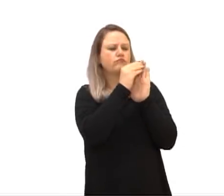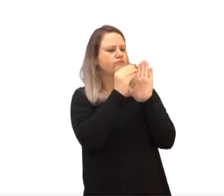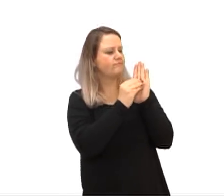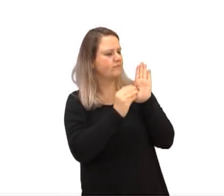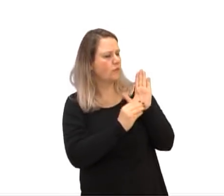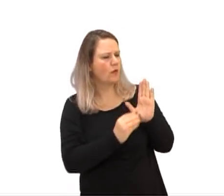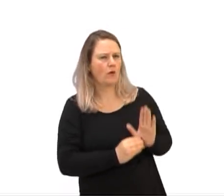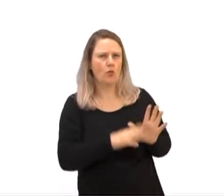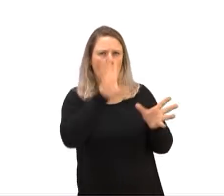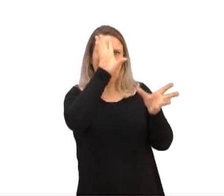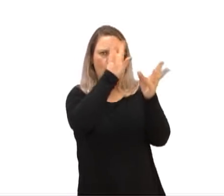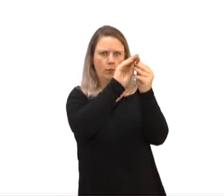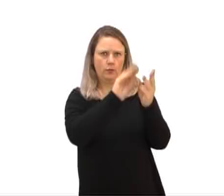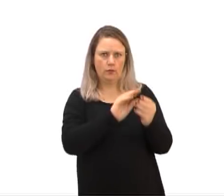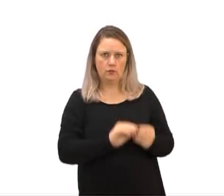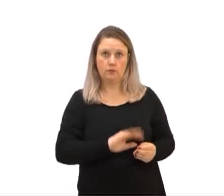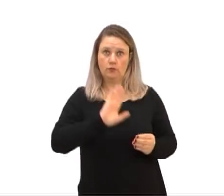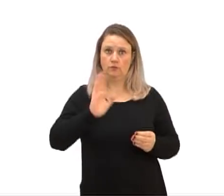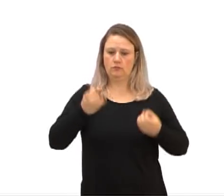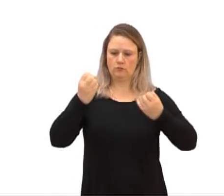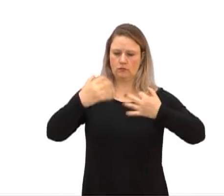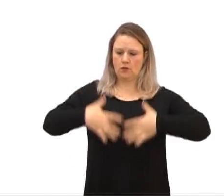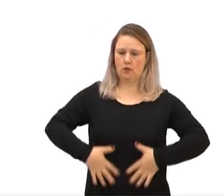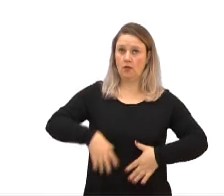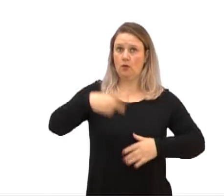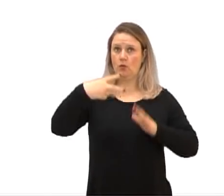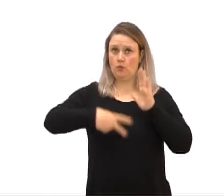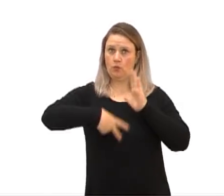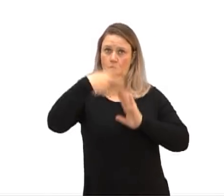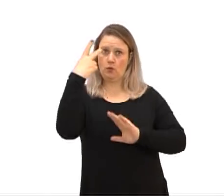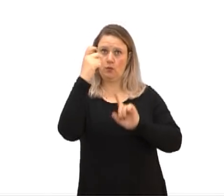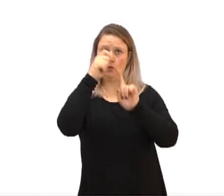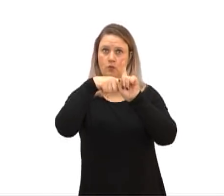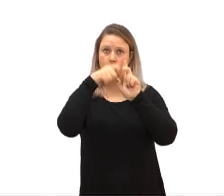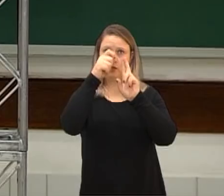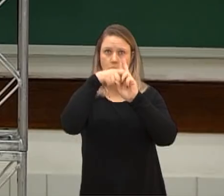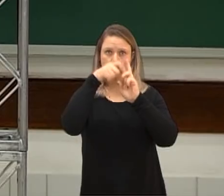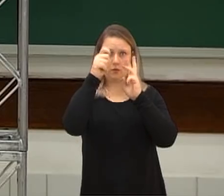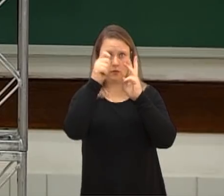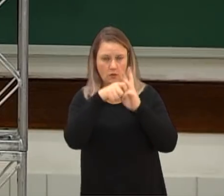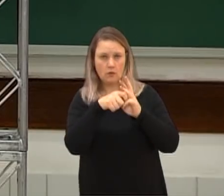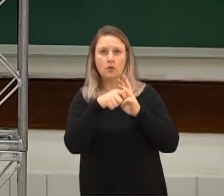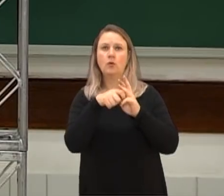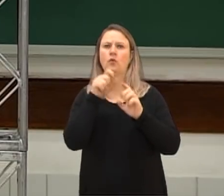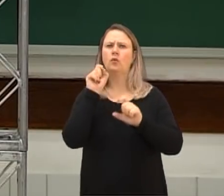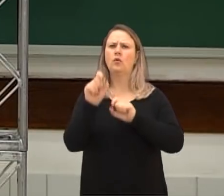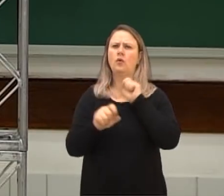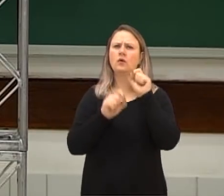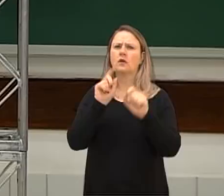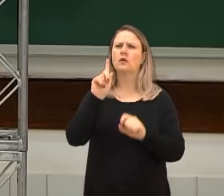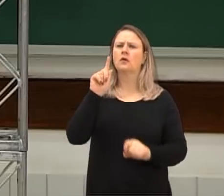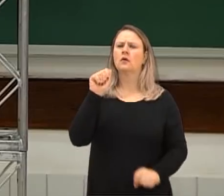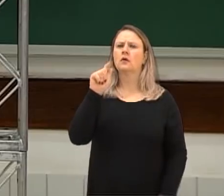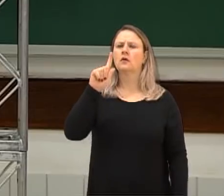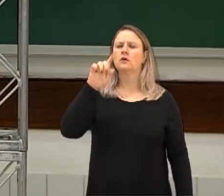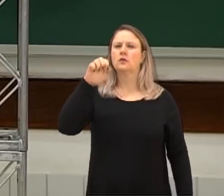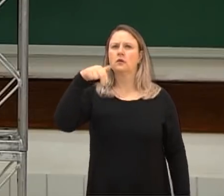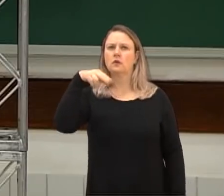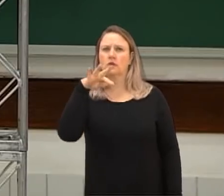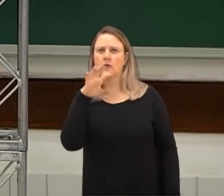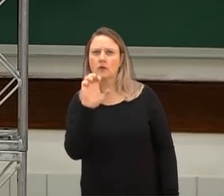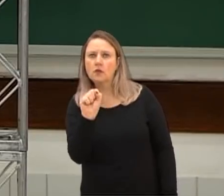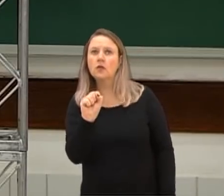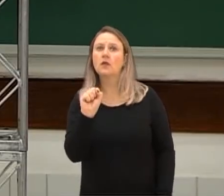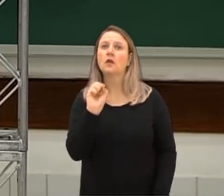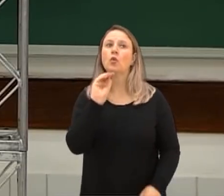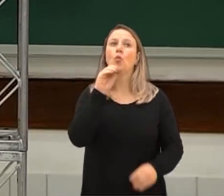de conteúdos já trabalhados nesse segundo trimestre, que serão os seguintes: agentes internos e externos de modificação dos